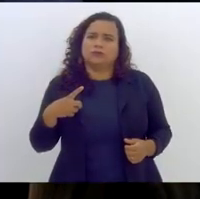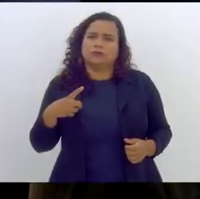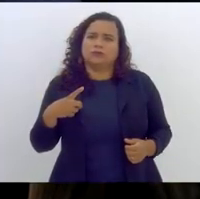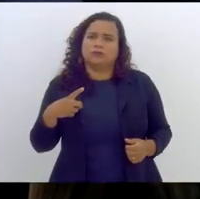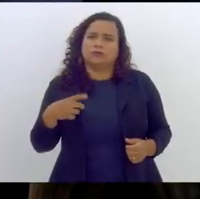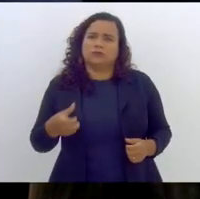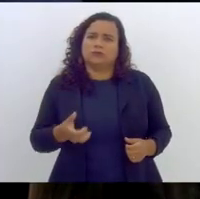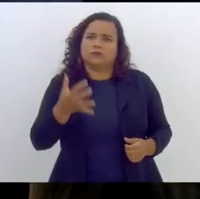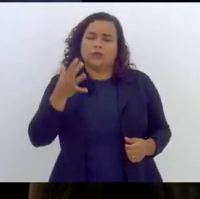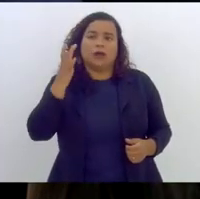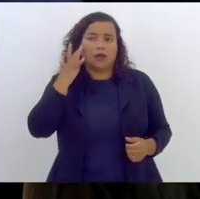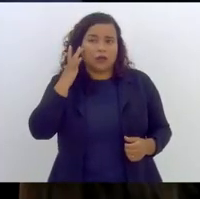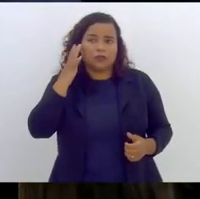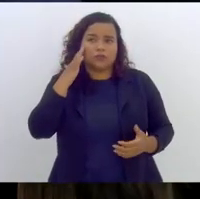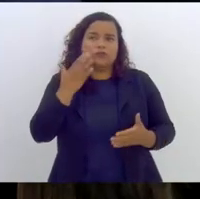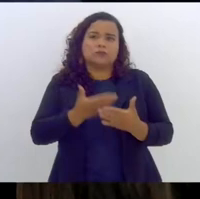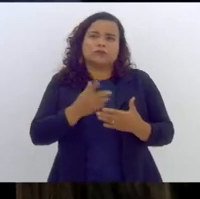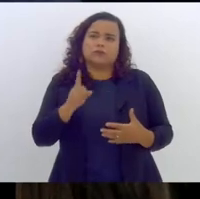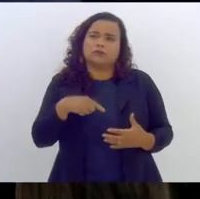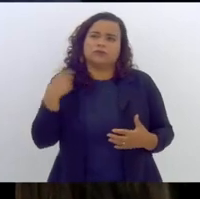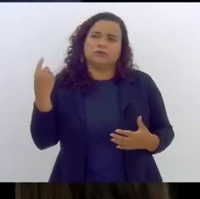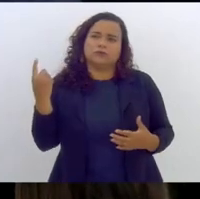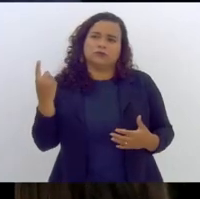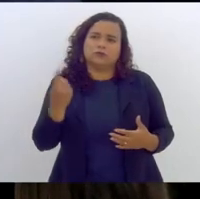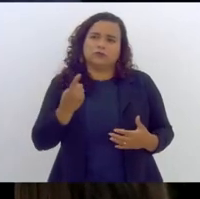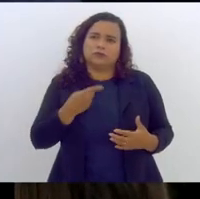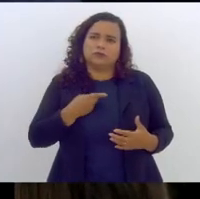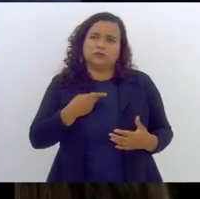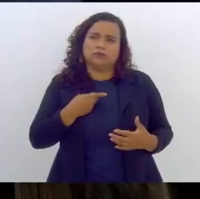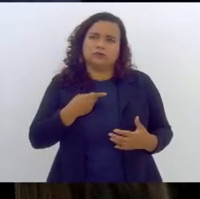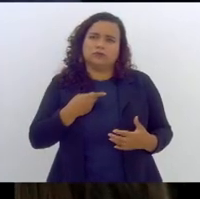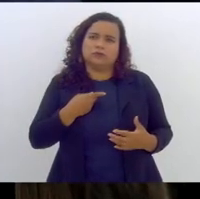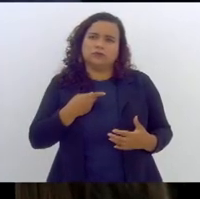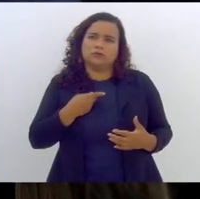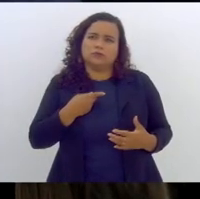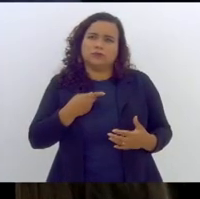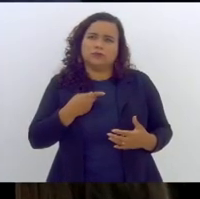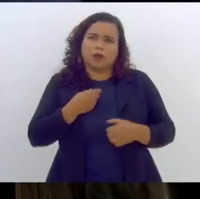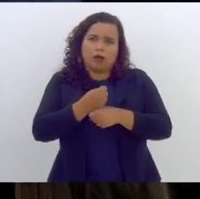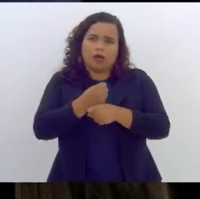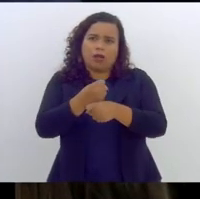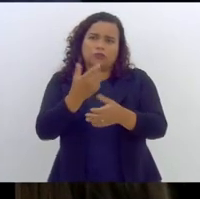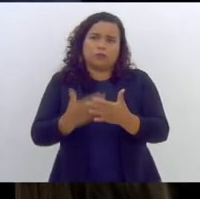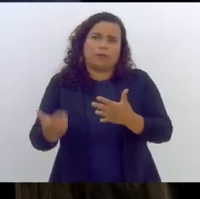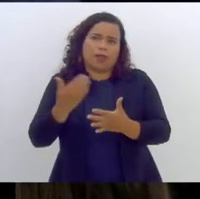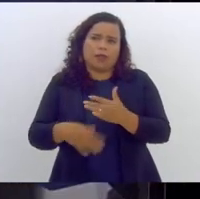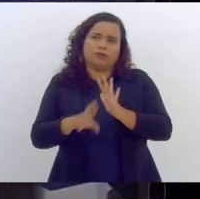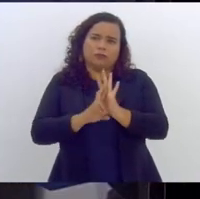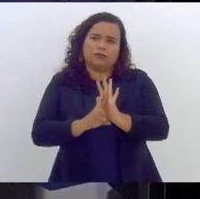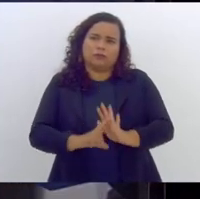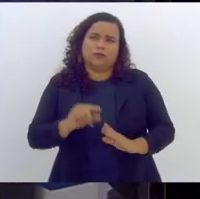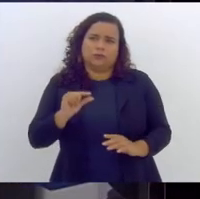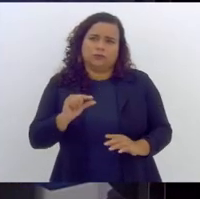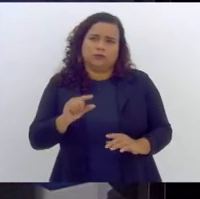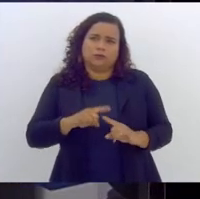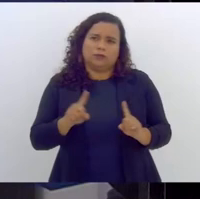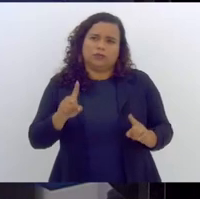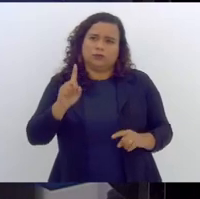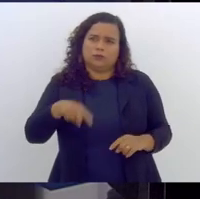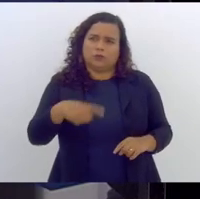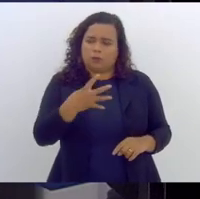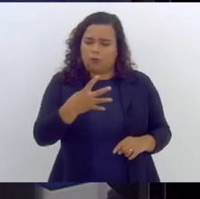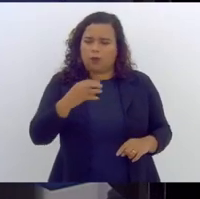acredito que a gente não precisamos todos a gente perde um pouco da referência mas não mais de